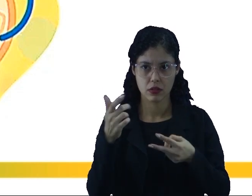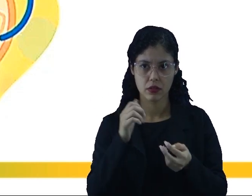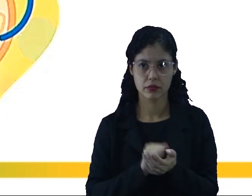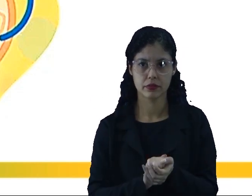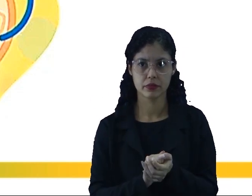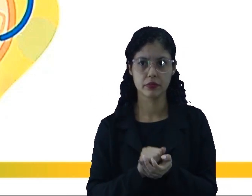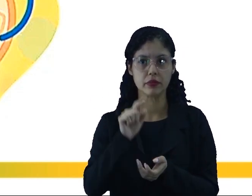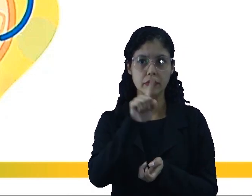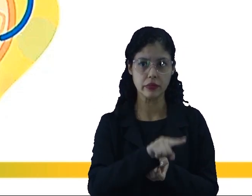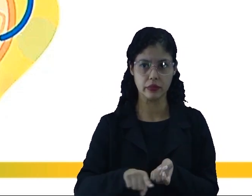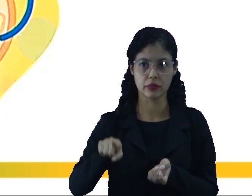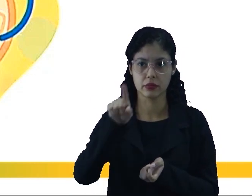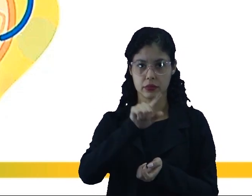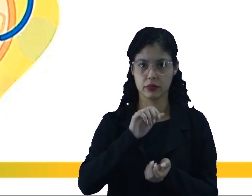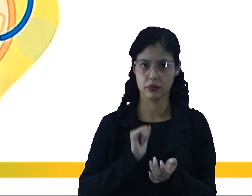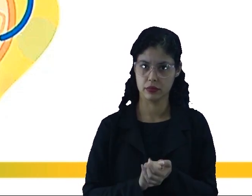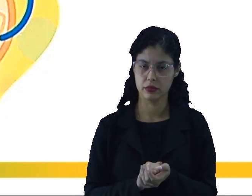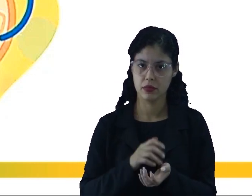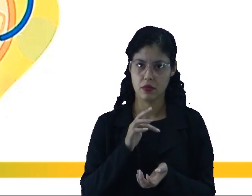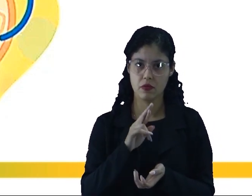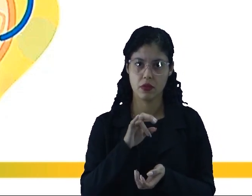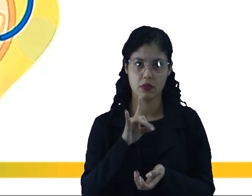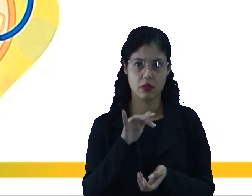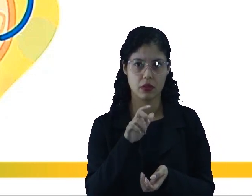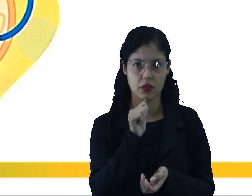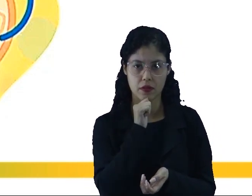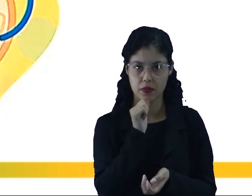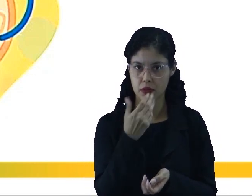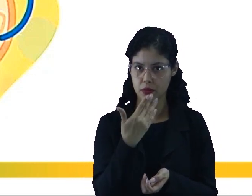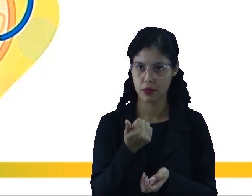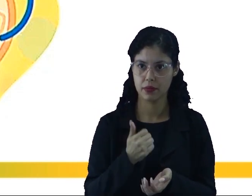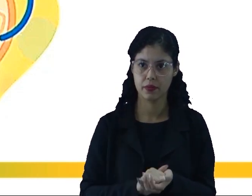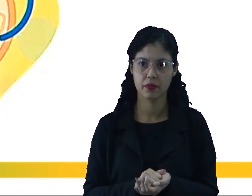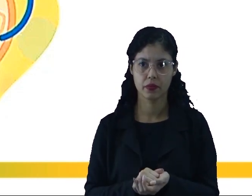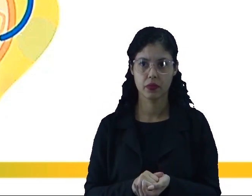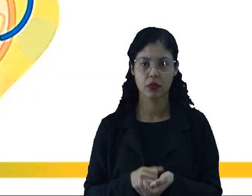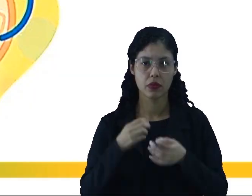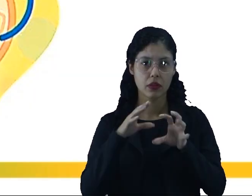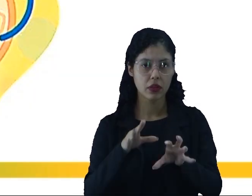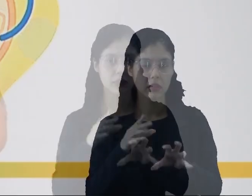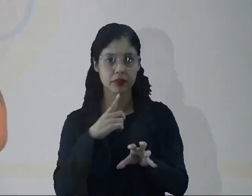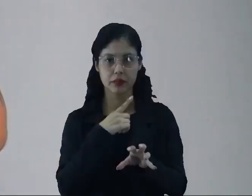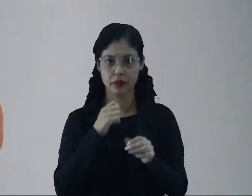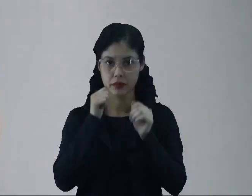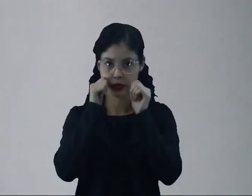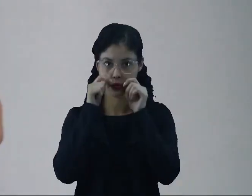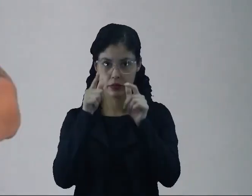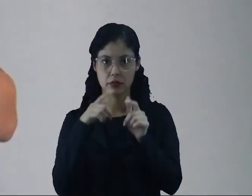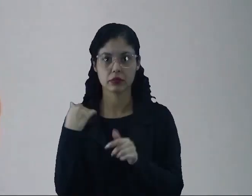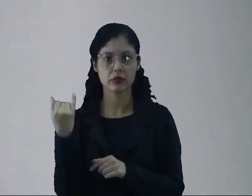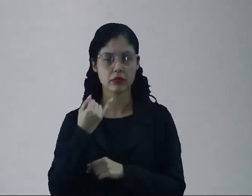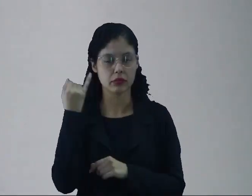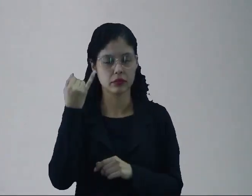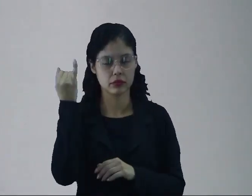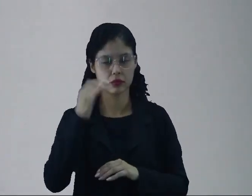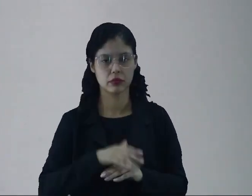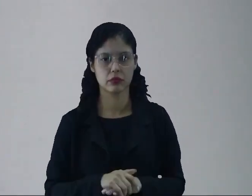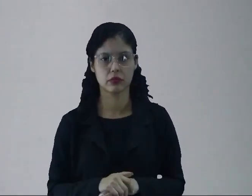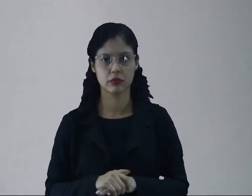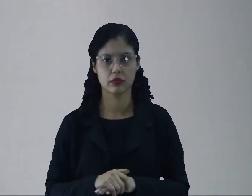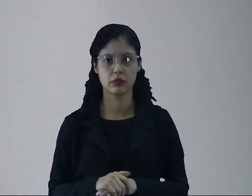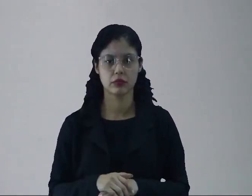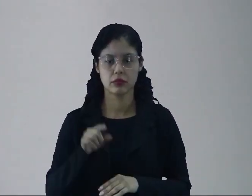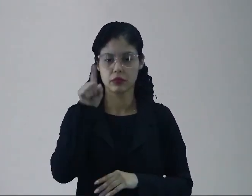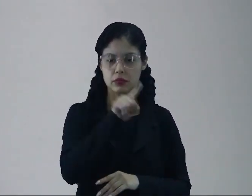vai ser o ciclo de Krebs e a fosforilação. Tudo bem? Então, isso aqui merece uma atenção especialíssima.